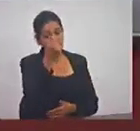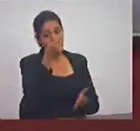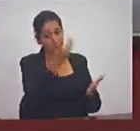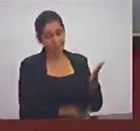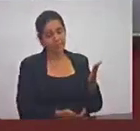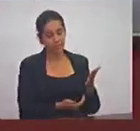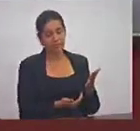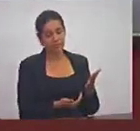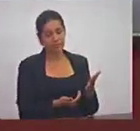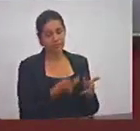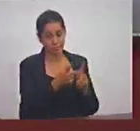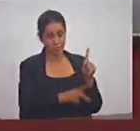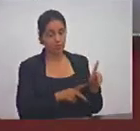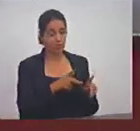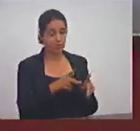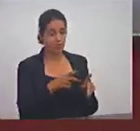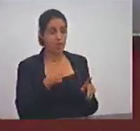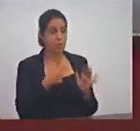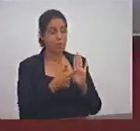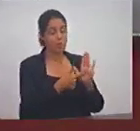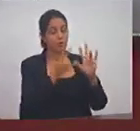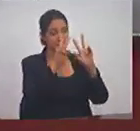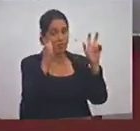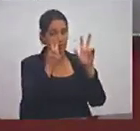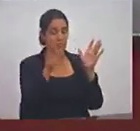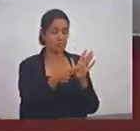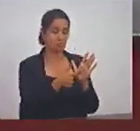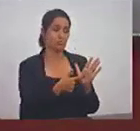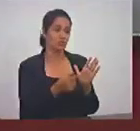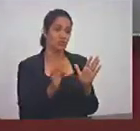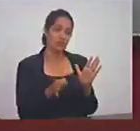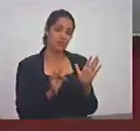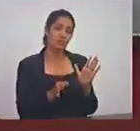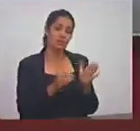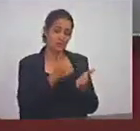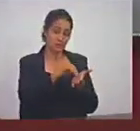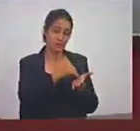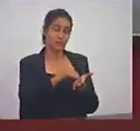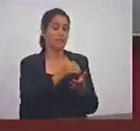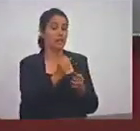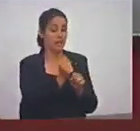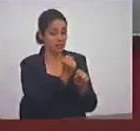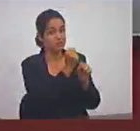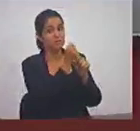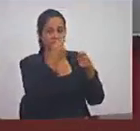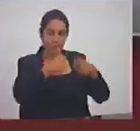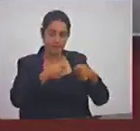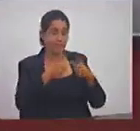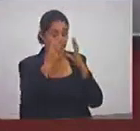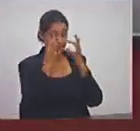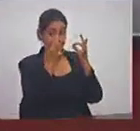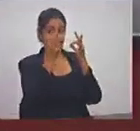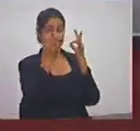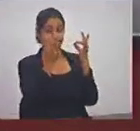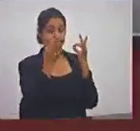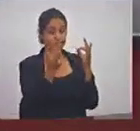Então eu tinha que trazer isso nessa noite, relatar isso que está acontecendo, tá? Porque o secretário de obras, esse novo secretário, atente-se a isso, não